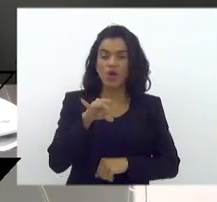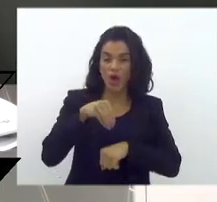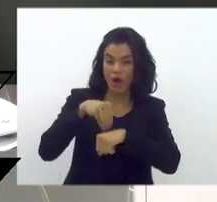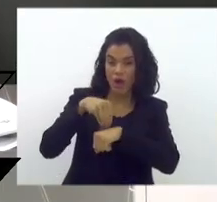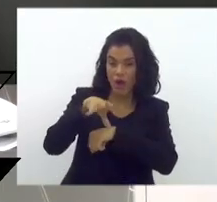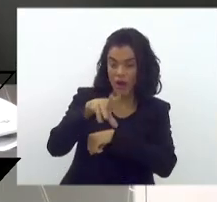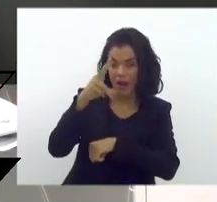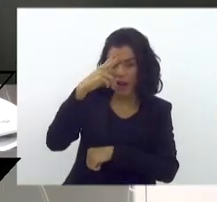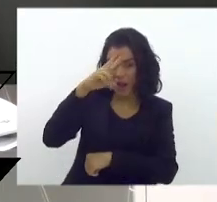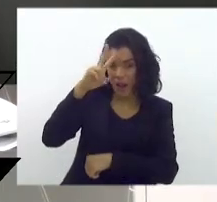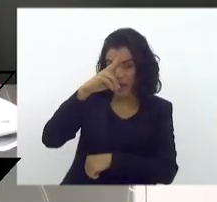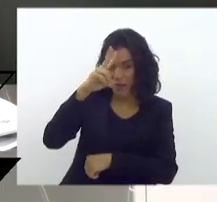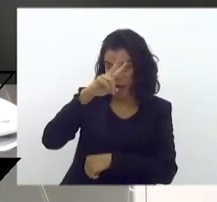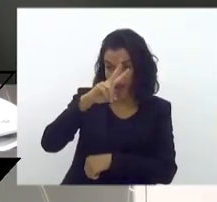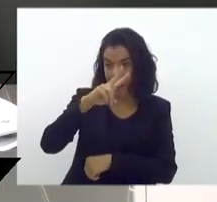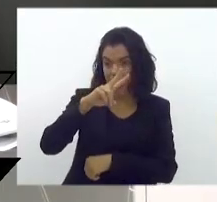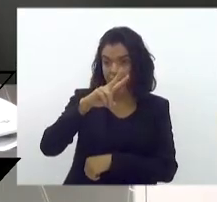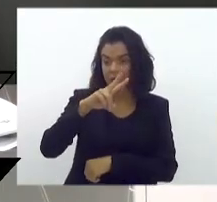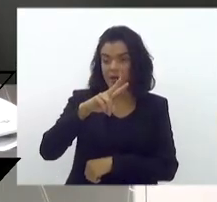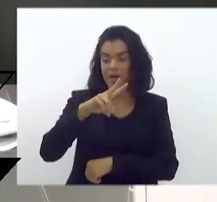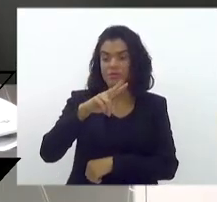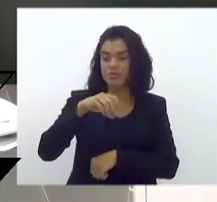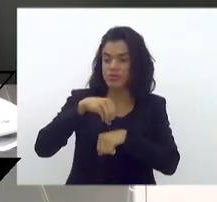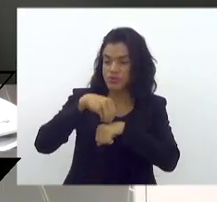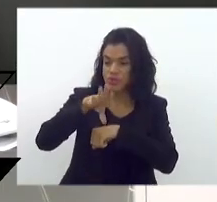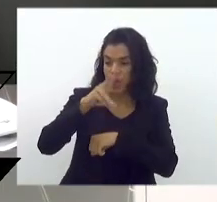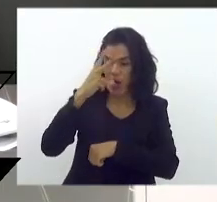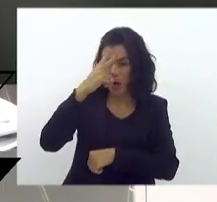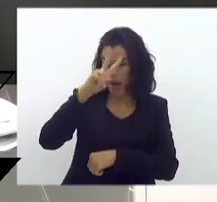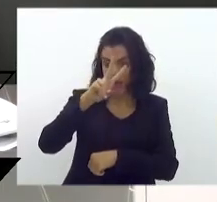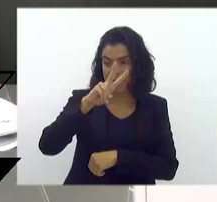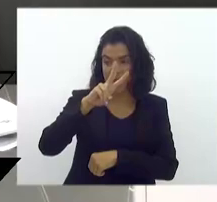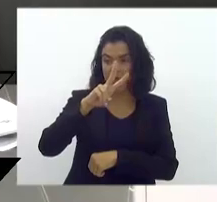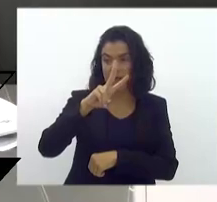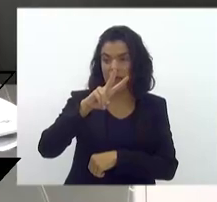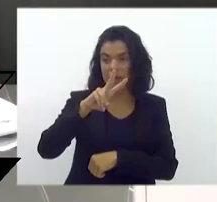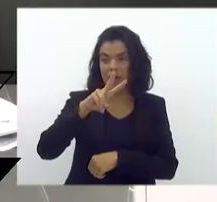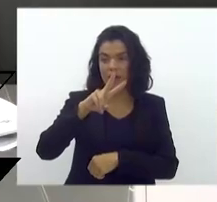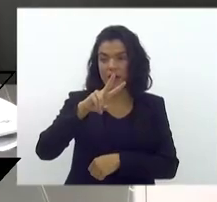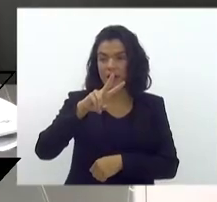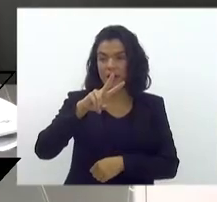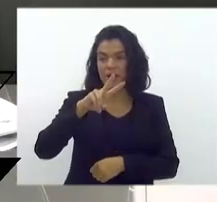Nem sei que projeto é, peraí. Eu queria só lhe lembrar...